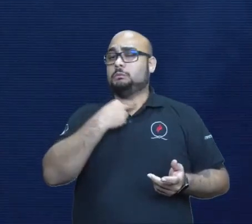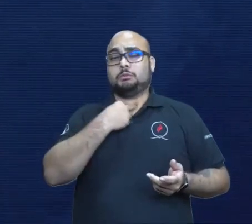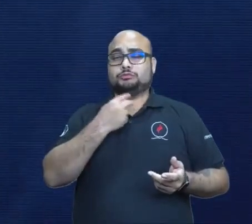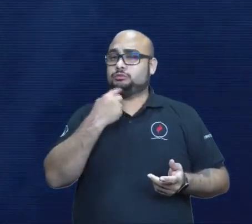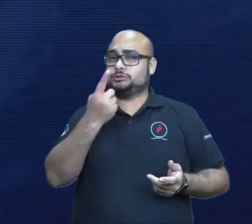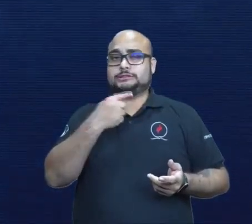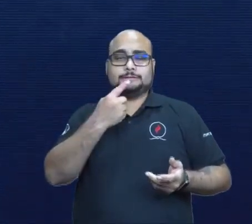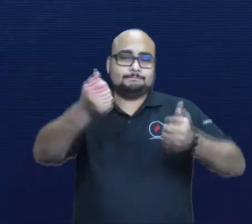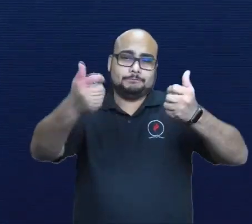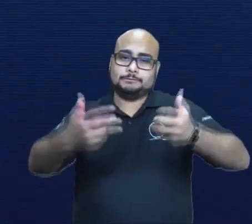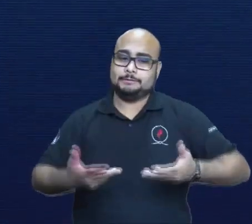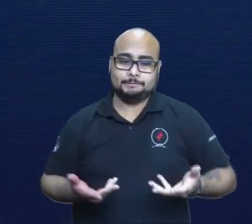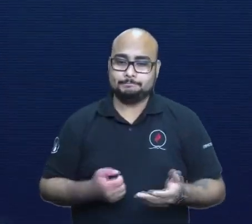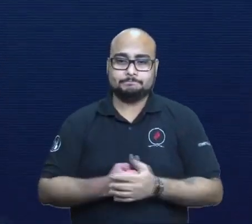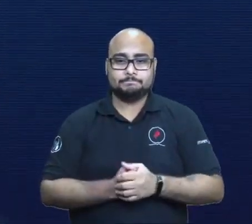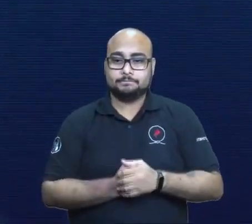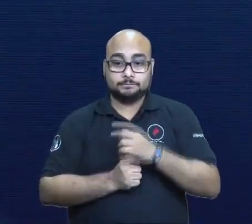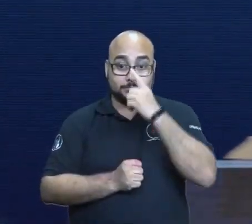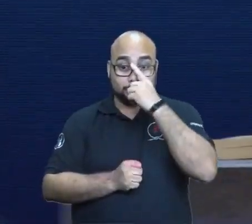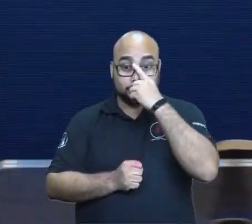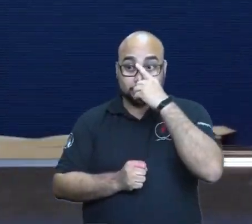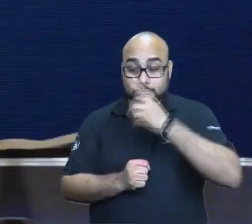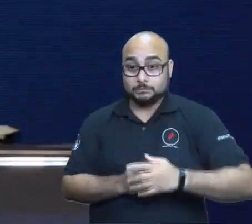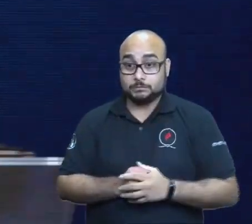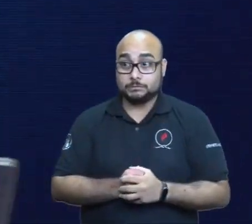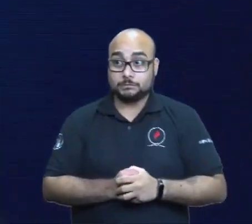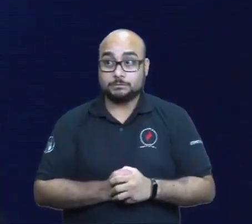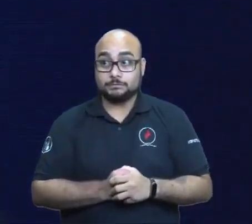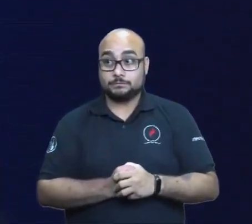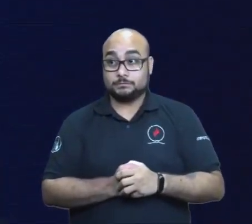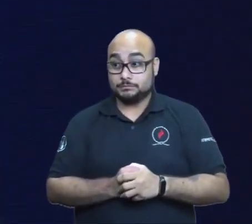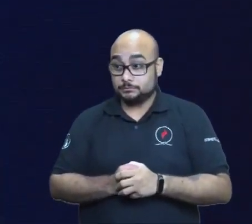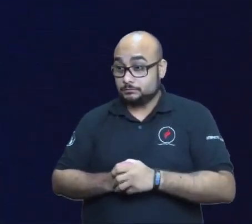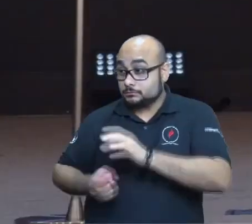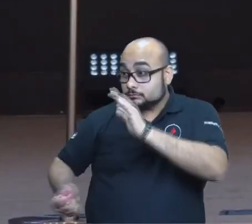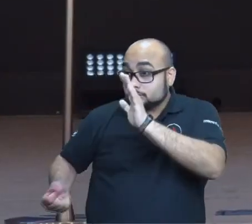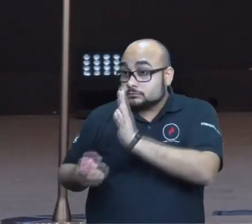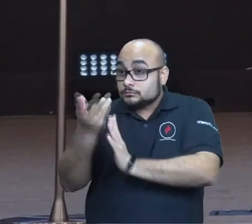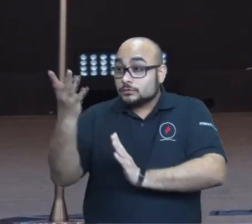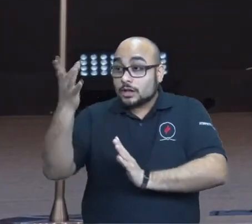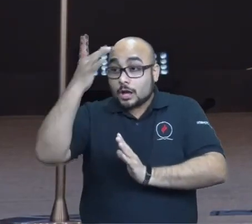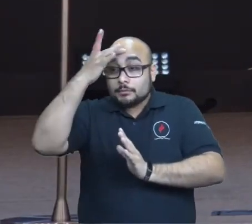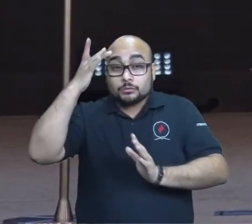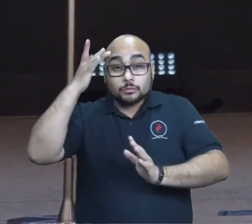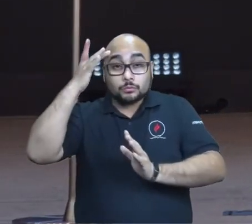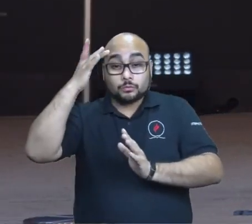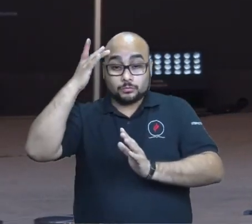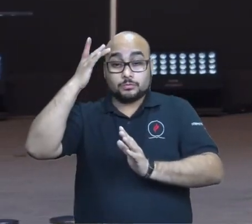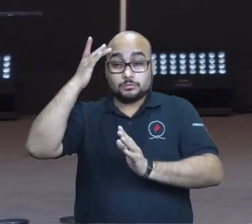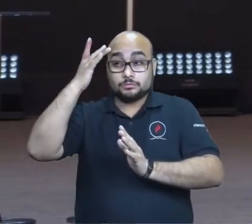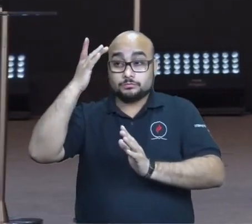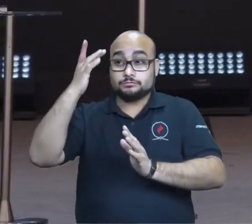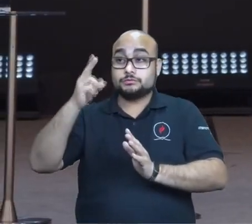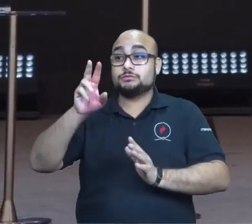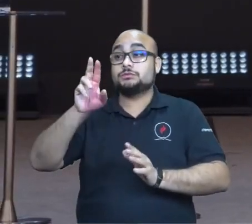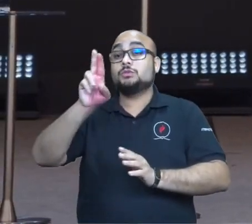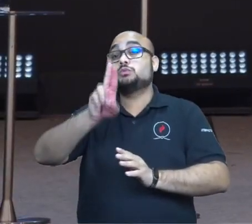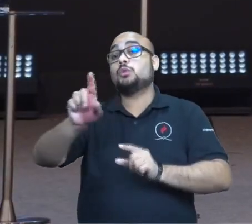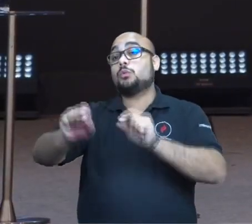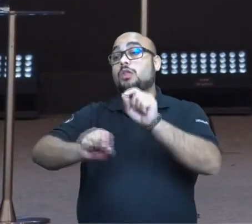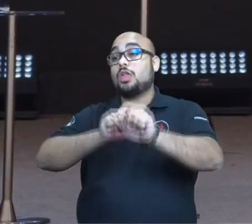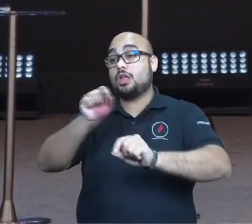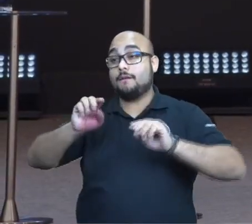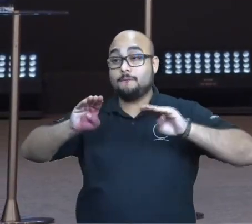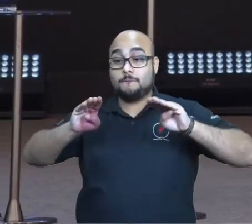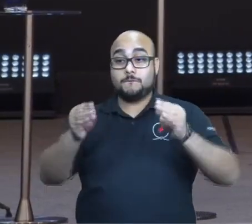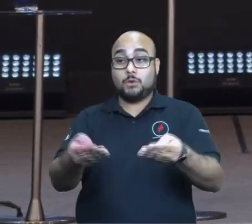Quantas vezes a gente faz esse truque pega a luz coloca o foco todo navio que caiu para